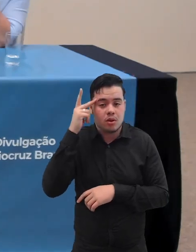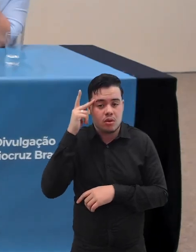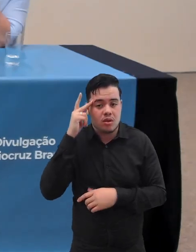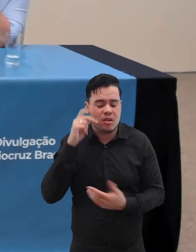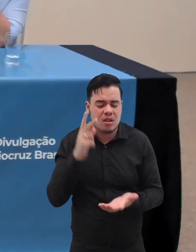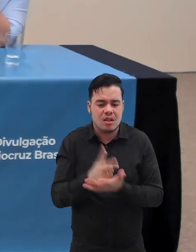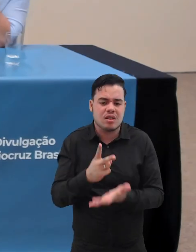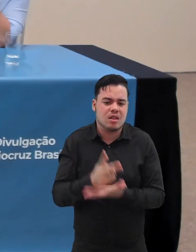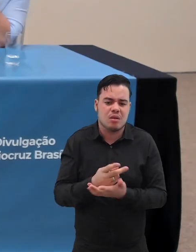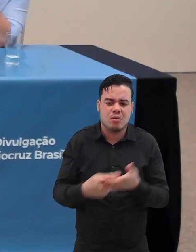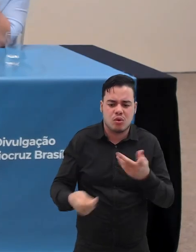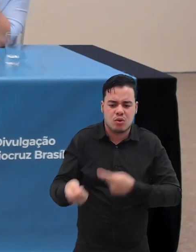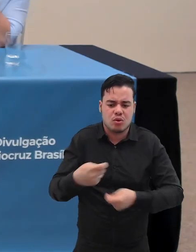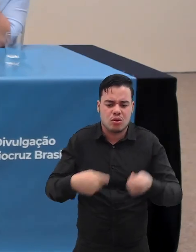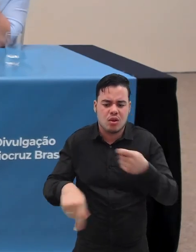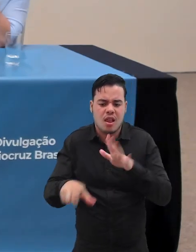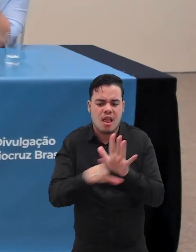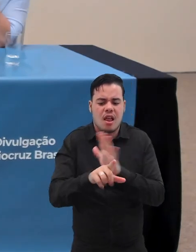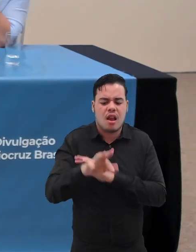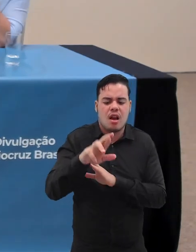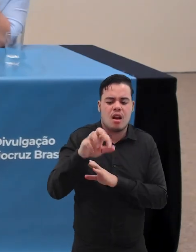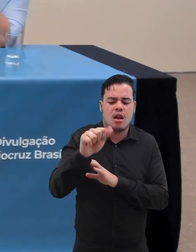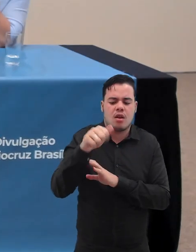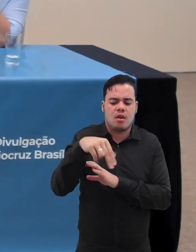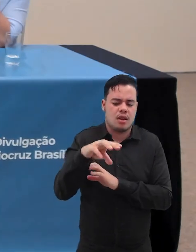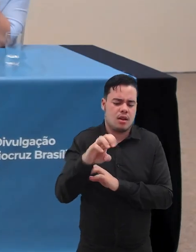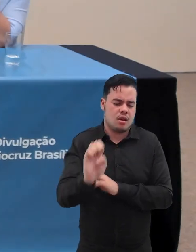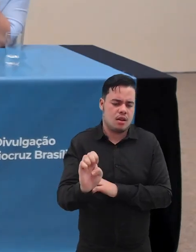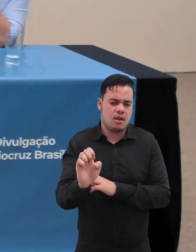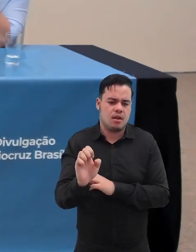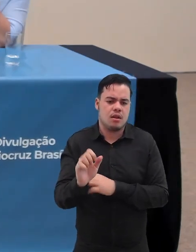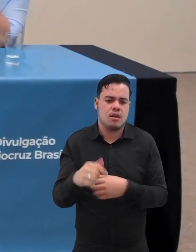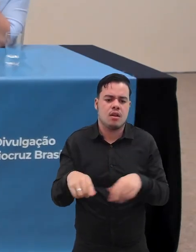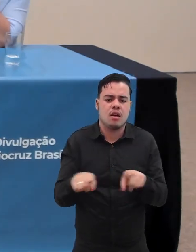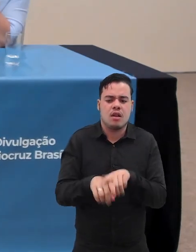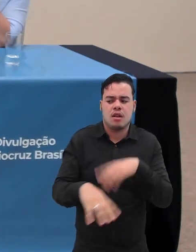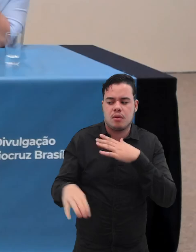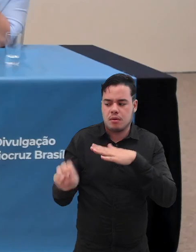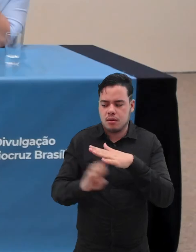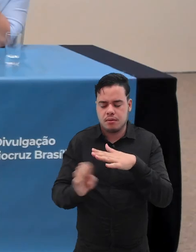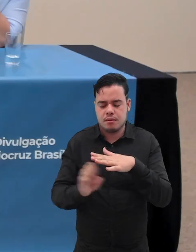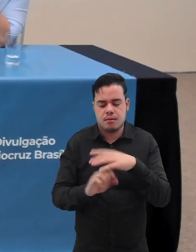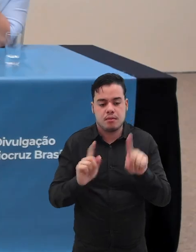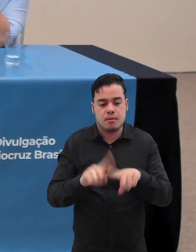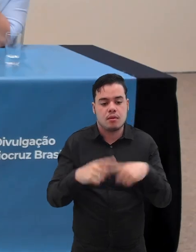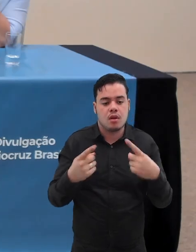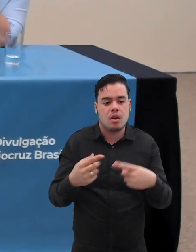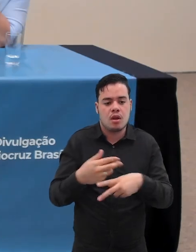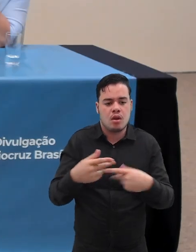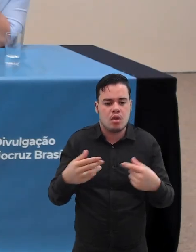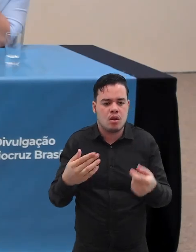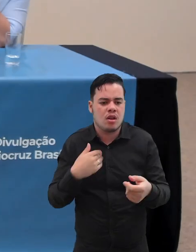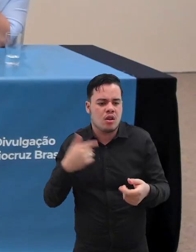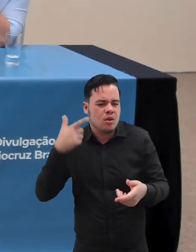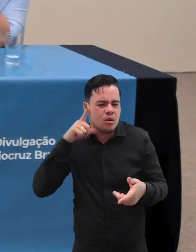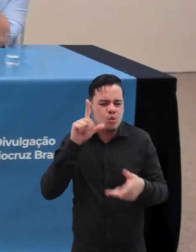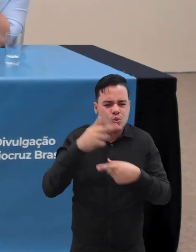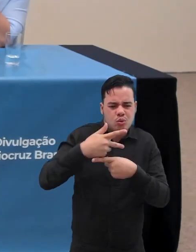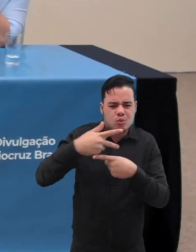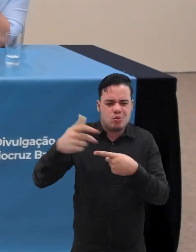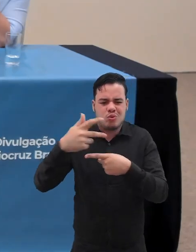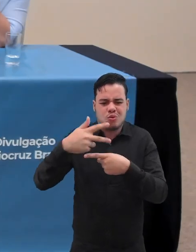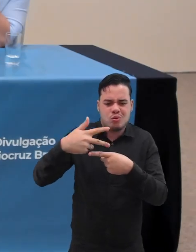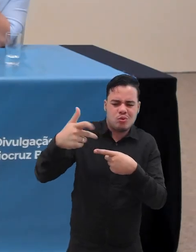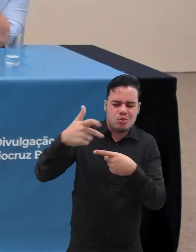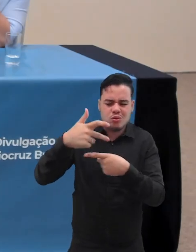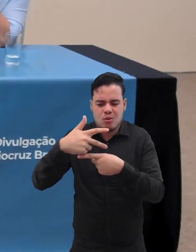manejar a lei do Rouanet e até mesmo as empresas. Mas é algo que a gente foi ganhando, né? Cada vez